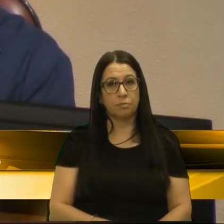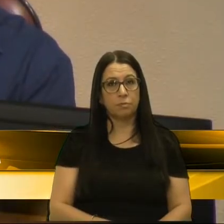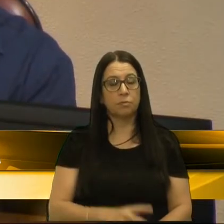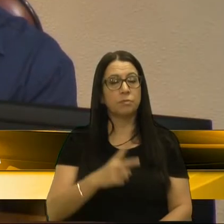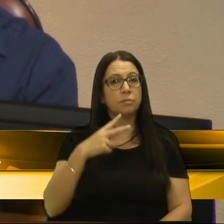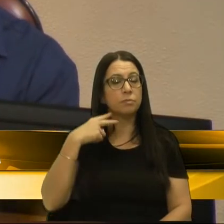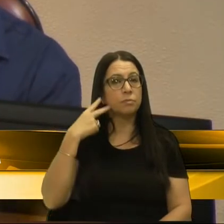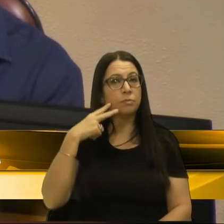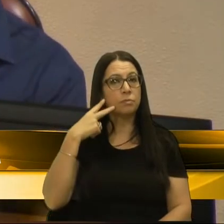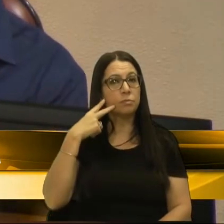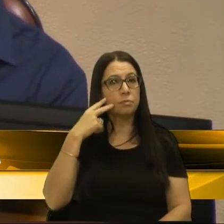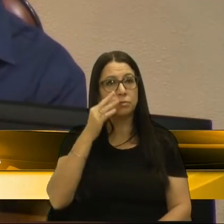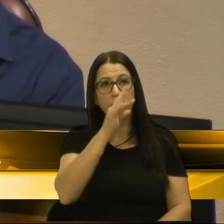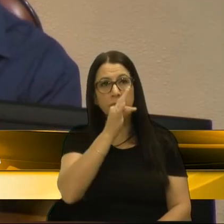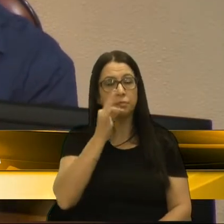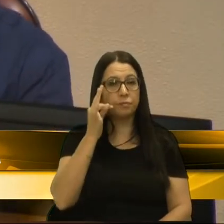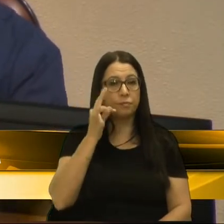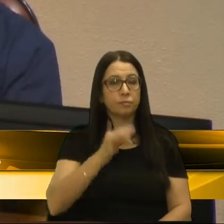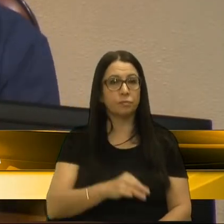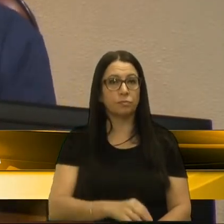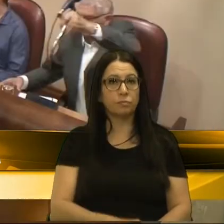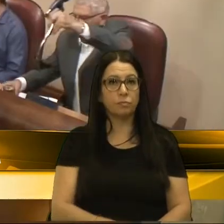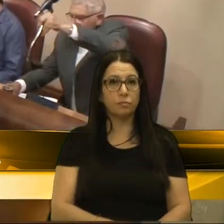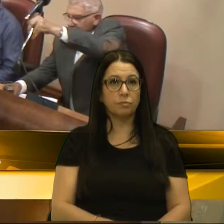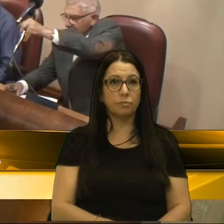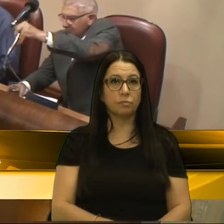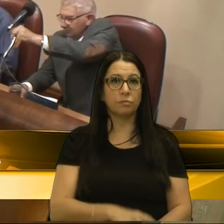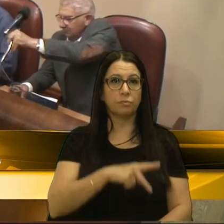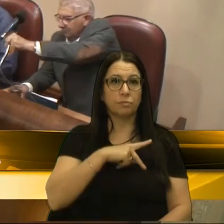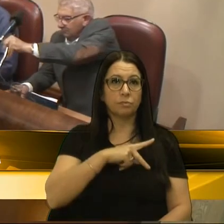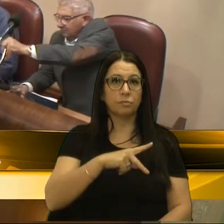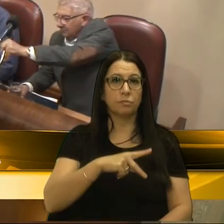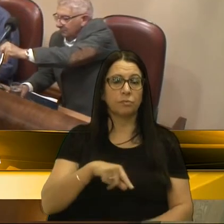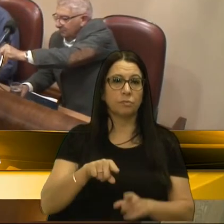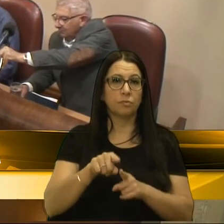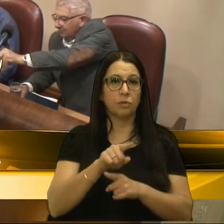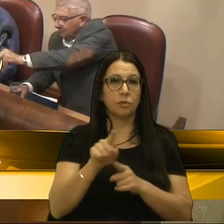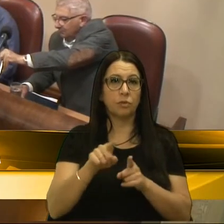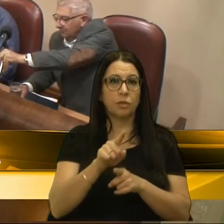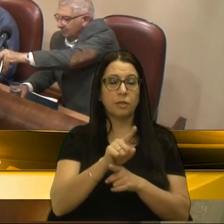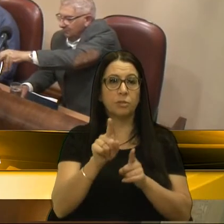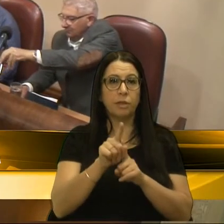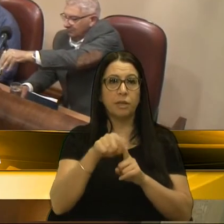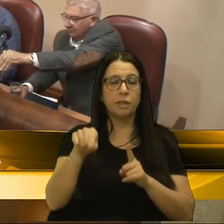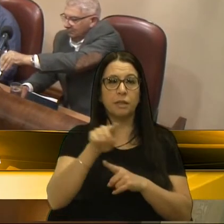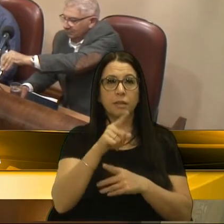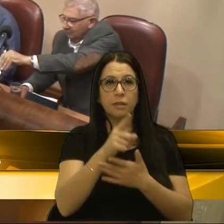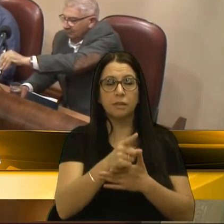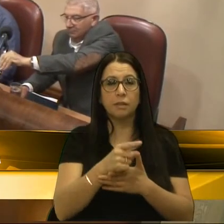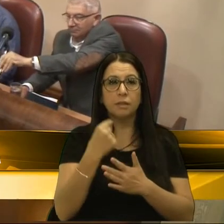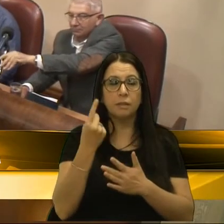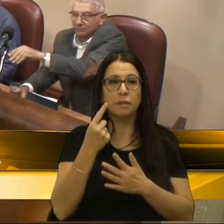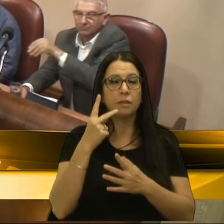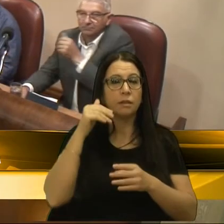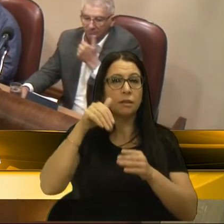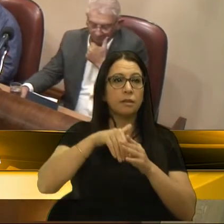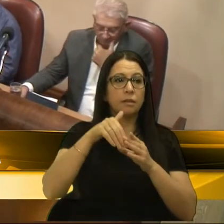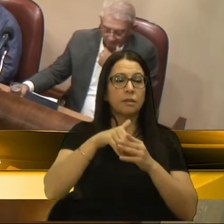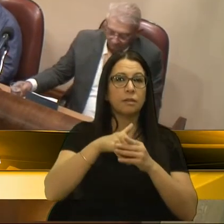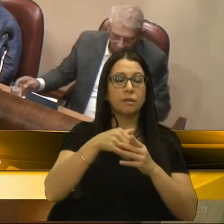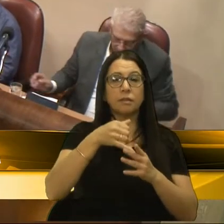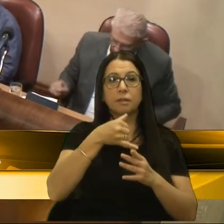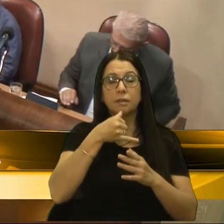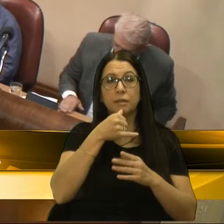Próxima inscrita, vereadora Tatiane Frisso. Senhor presidente, nobres pares, colegas vereadores, quero fazer um voto de pesar